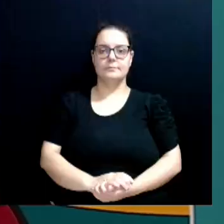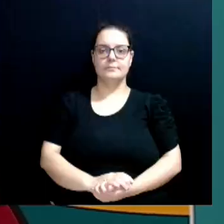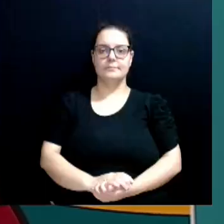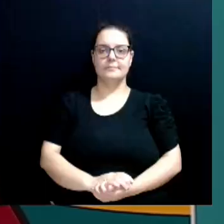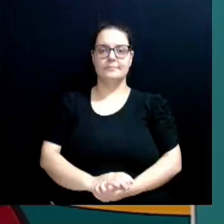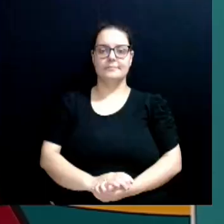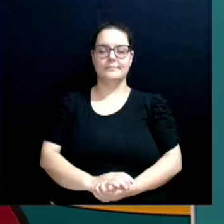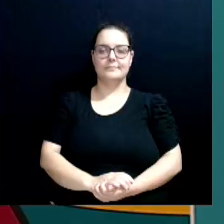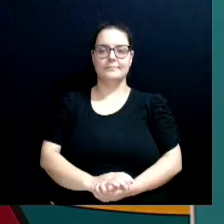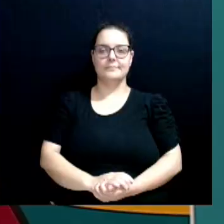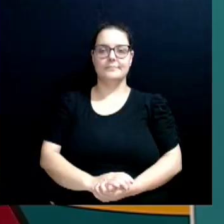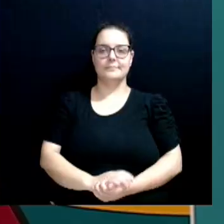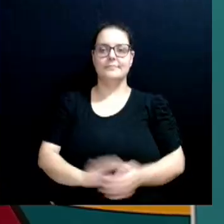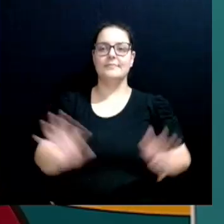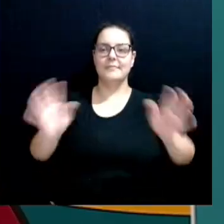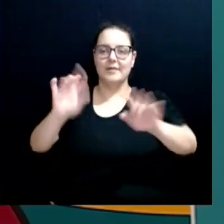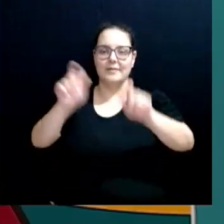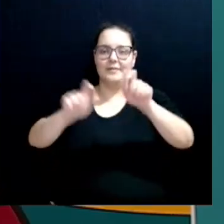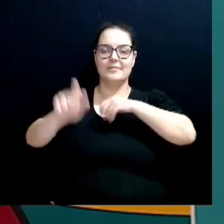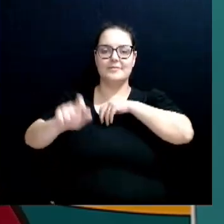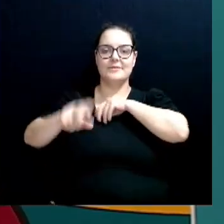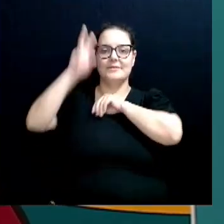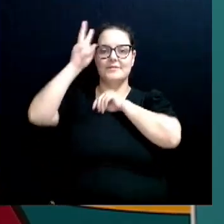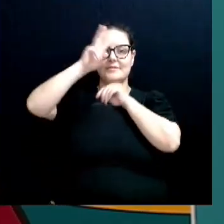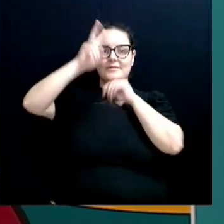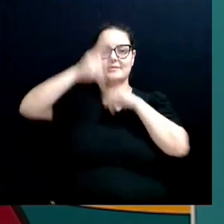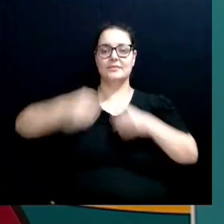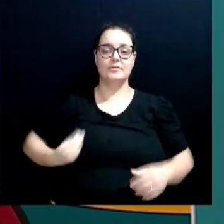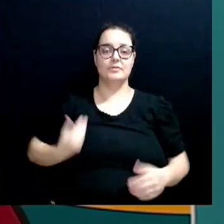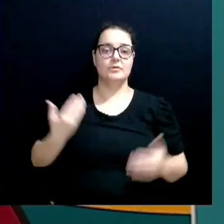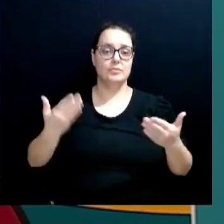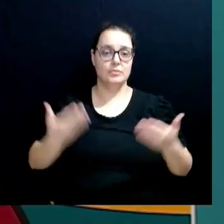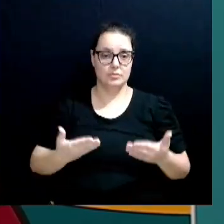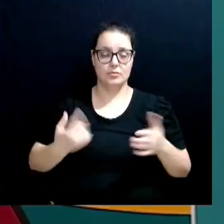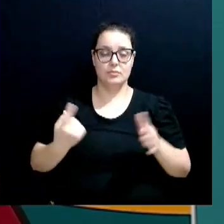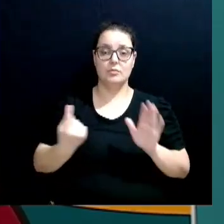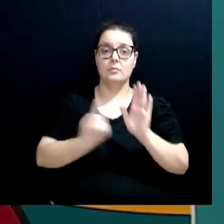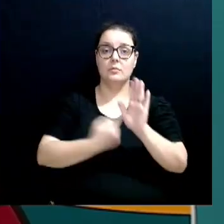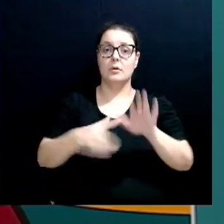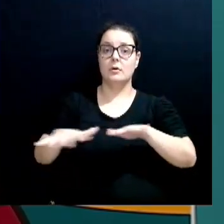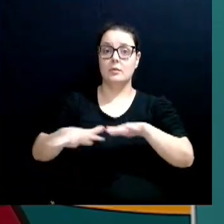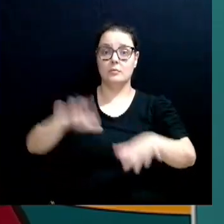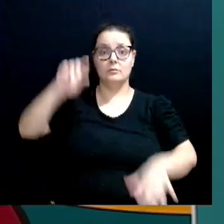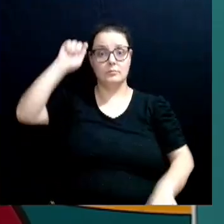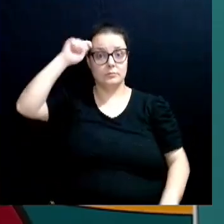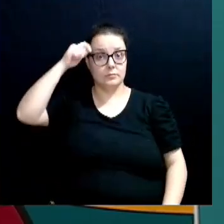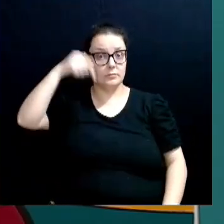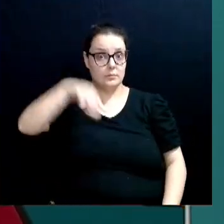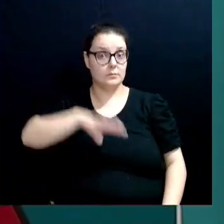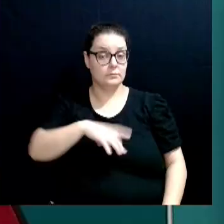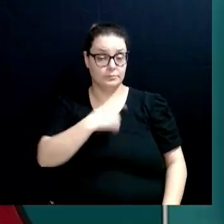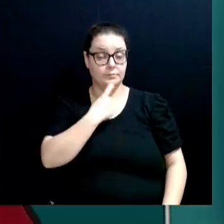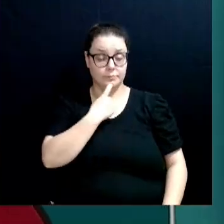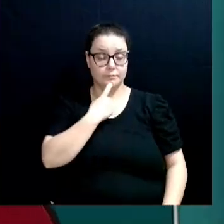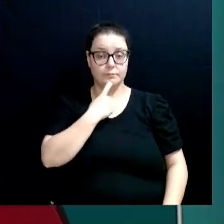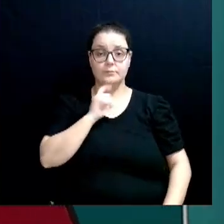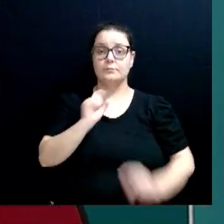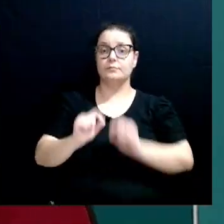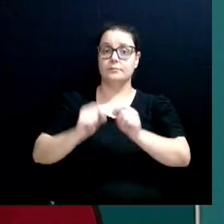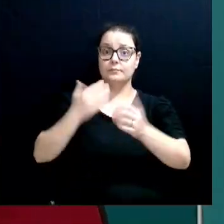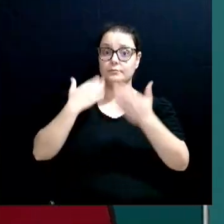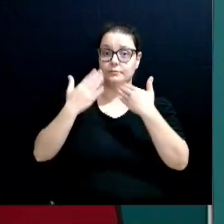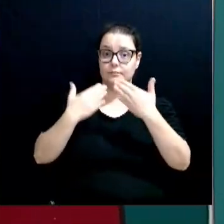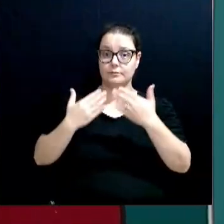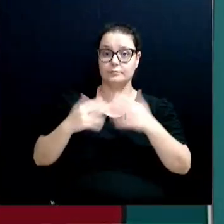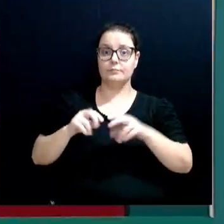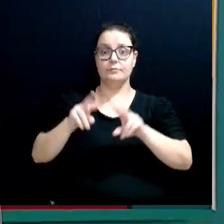Olá, minha gente, o Histórias de Vida de hoje marca o movimento negro em Campinas. Quem vai falar sobre essa história